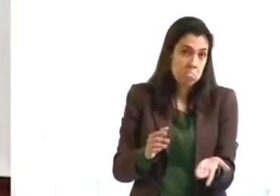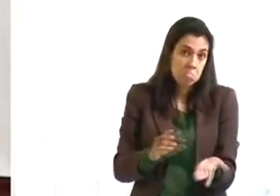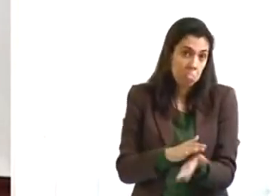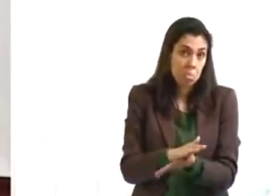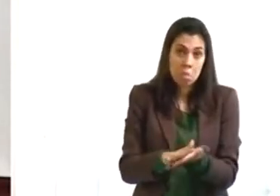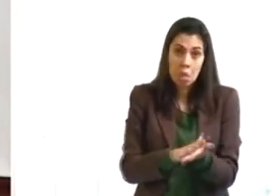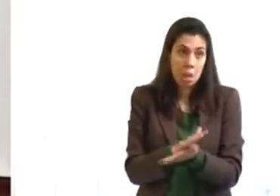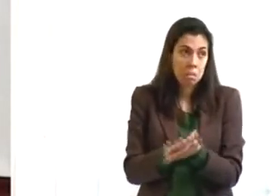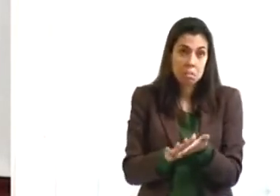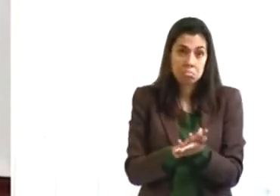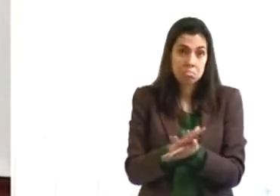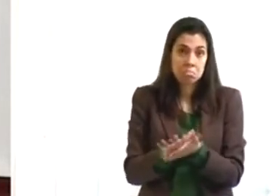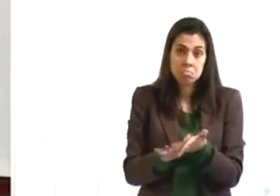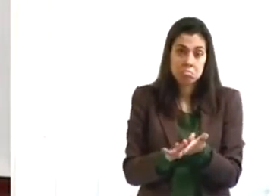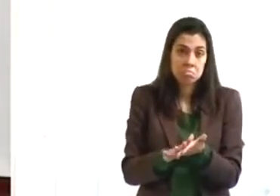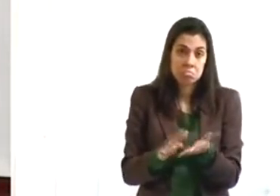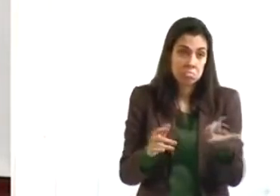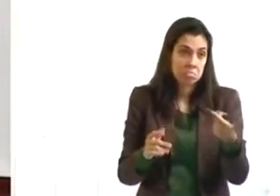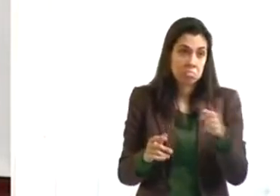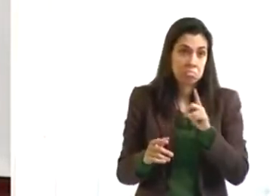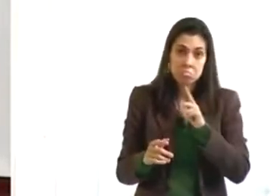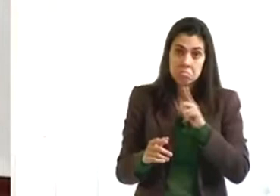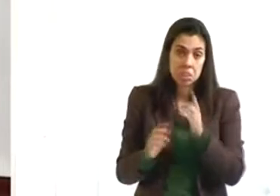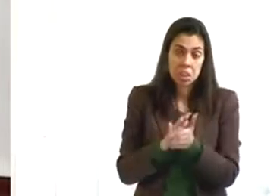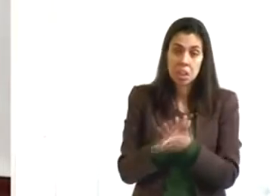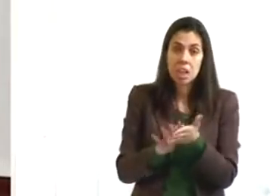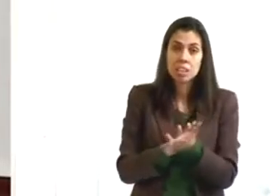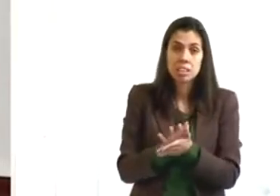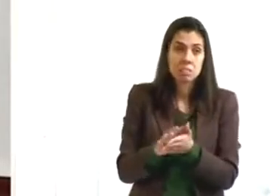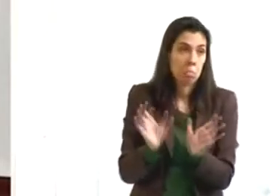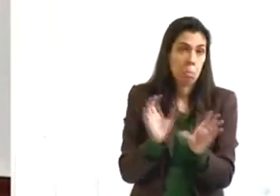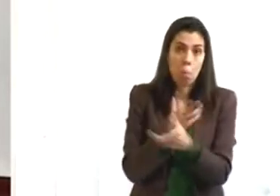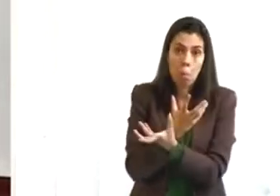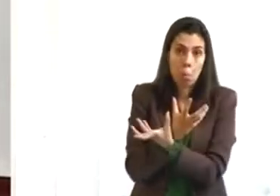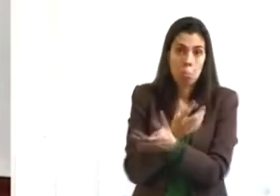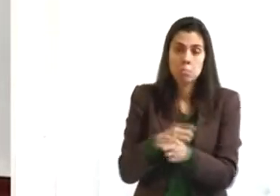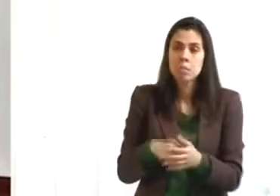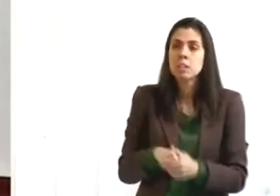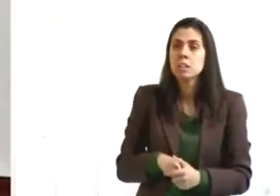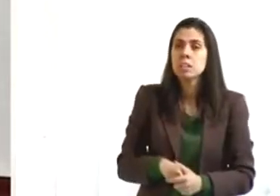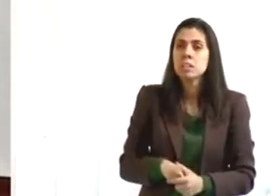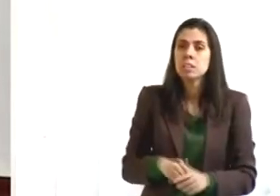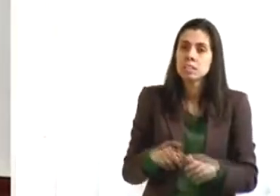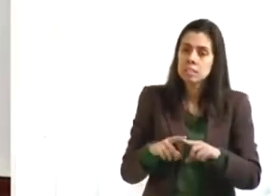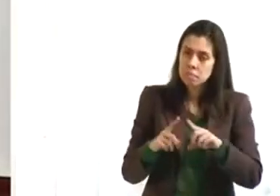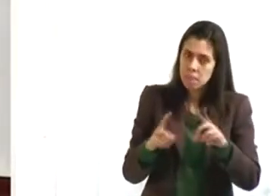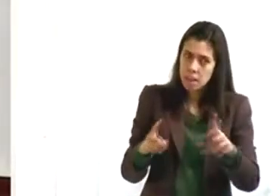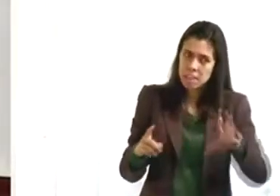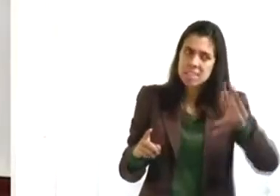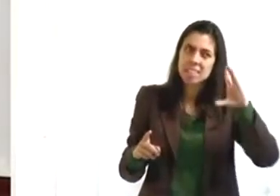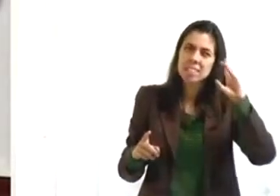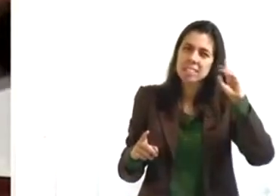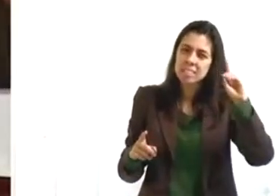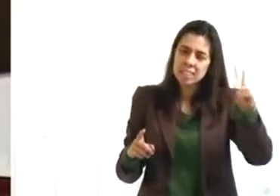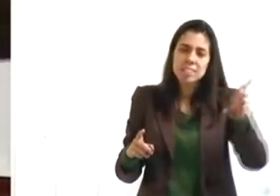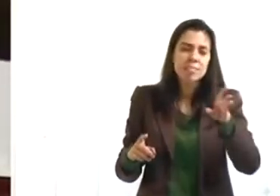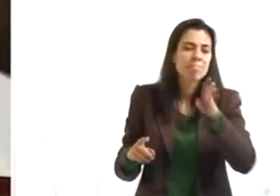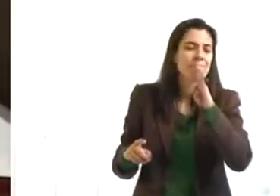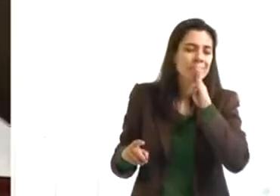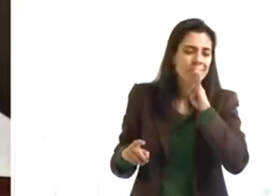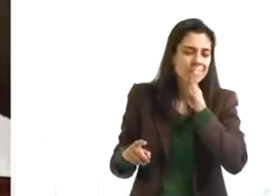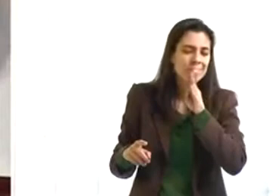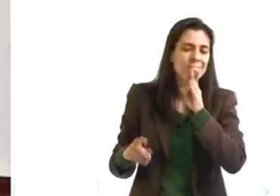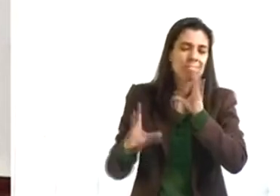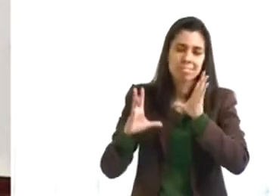leva as pessoas de Jerusalém a Gaza, mas Deus, sabendo que haveria de passar ali um homem, Ele providenciou um dos